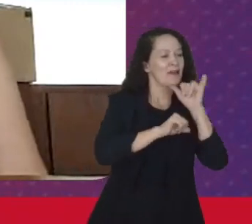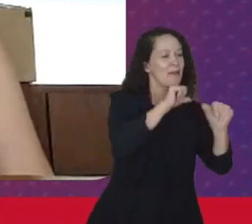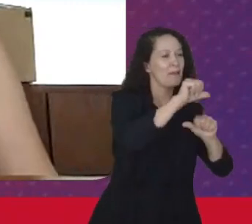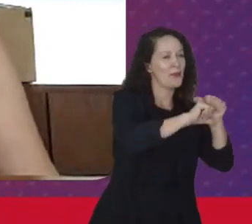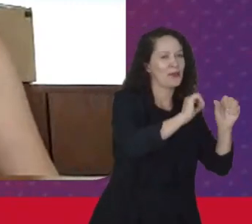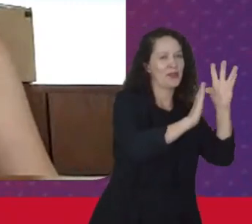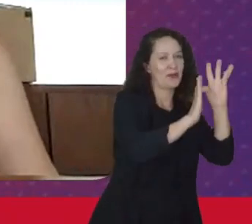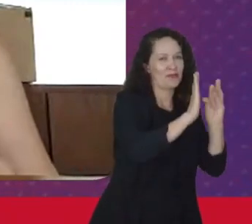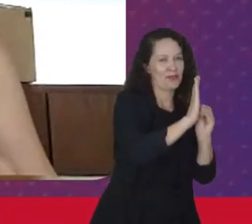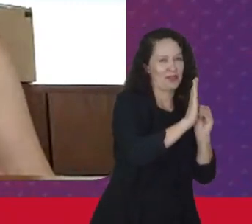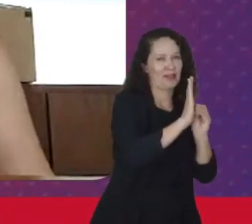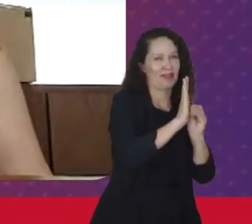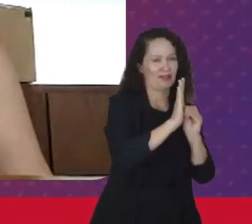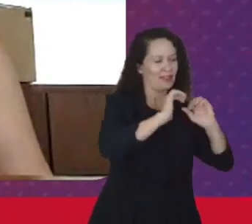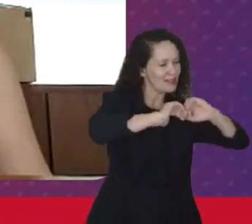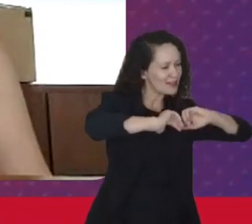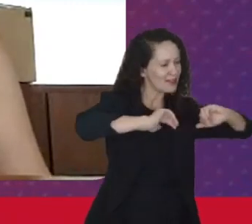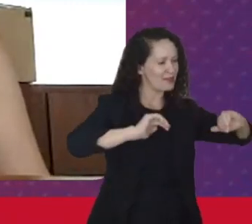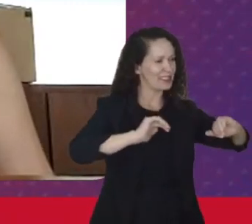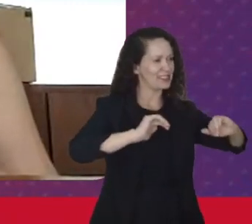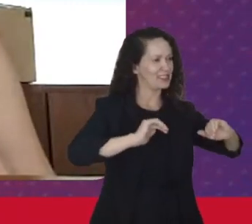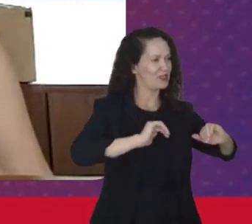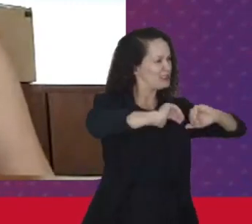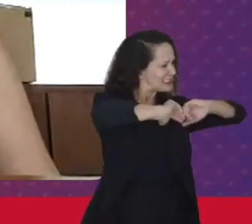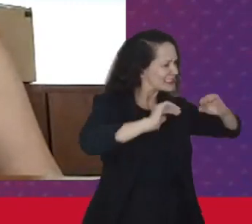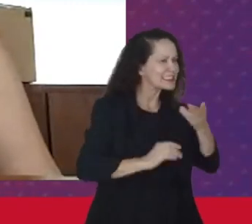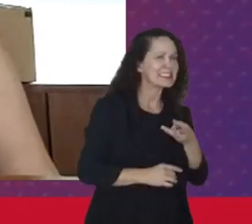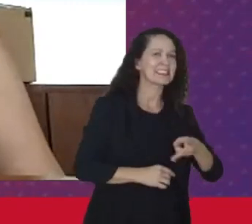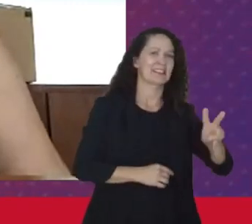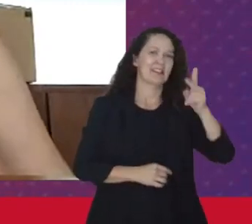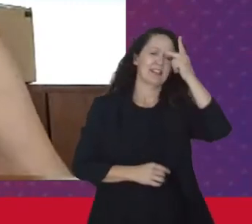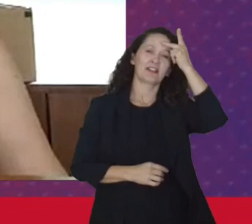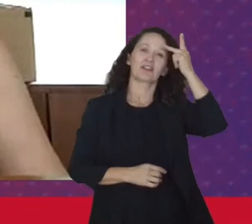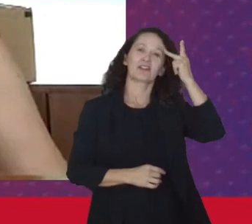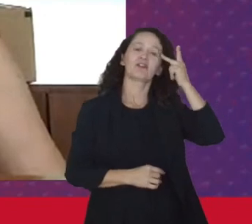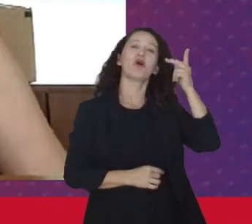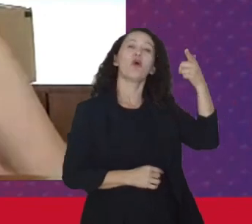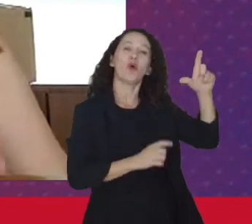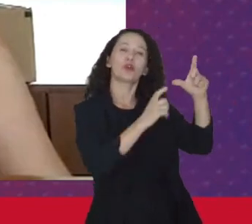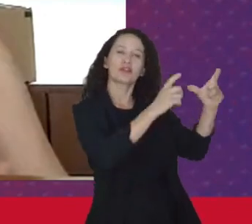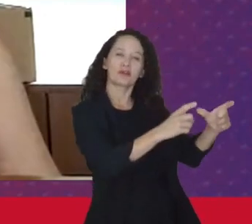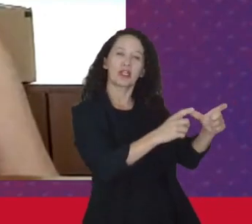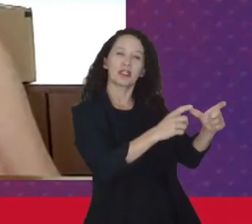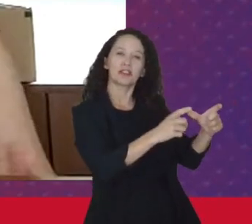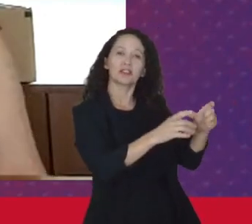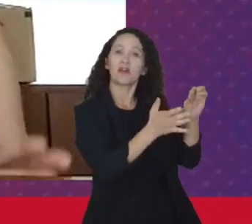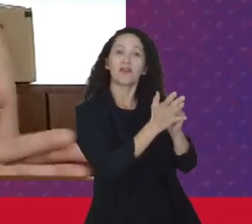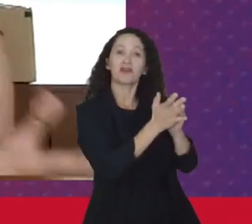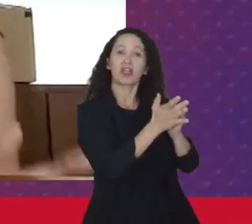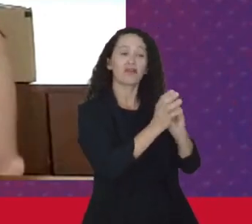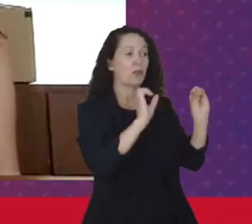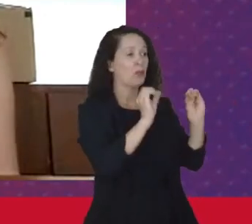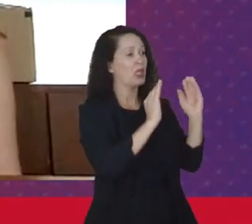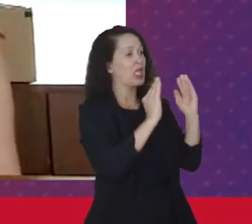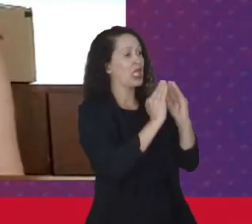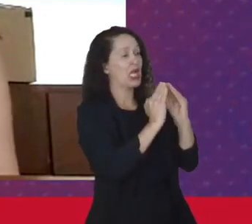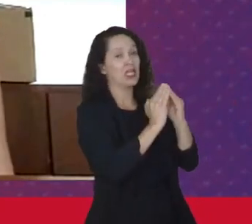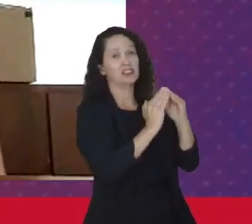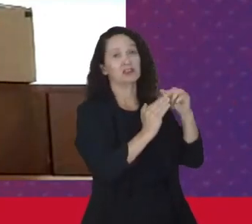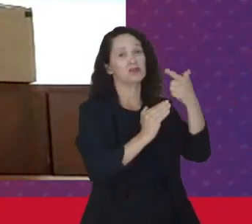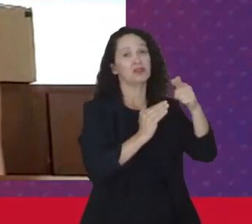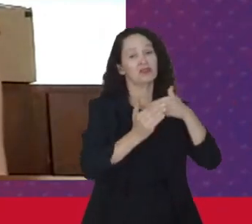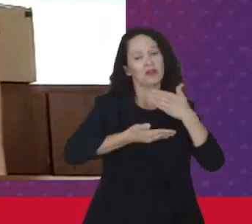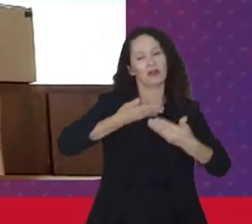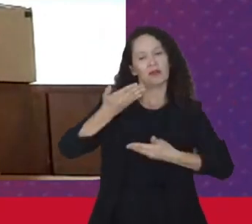modelo total de segregação, né, onde essas pessoas estavam em outros lugares ou não estavam em lugar nenhum, estavam em casa, as pessoas